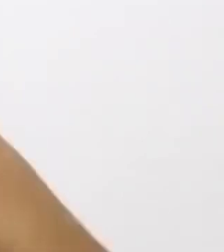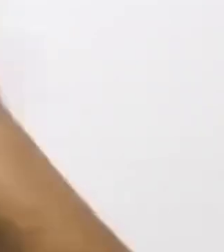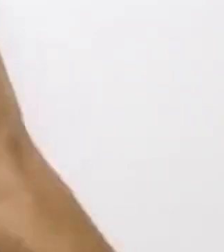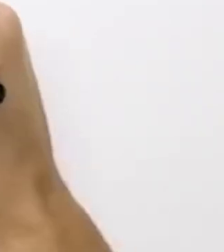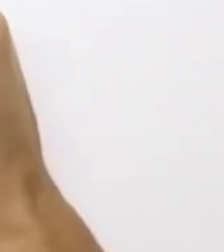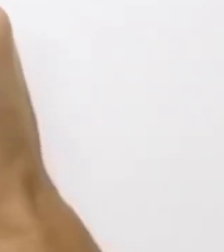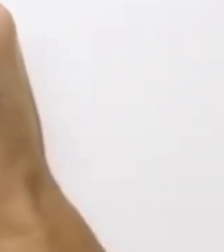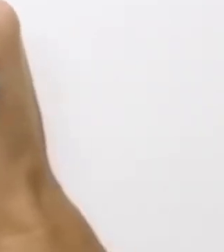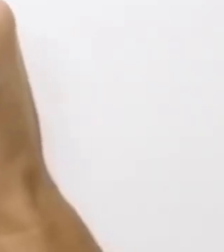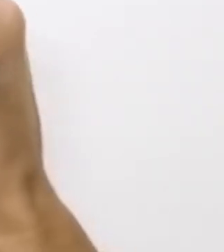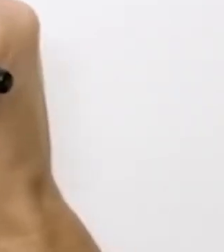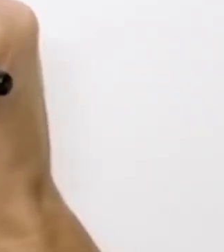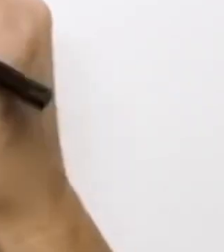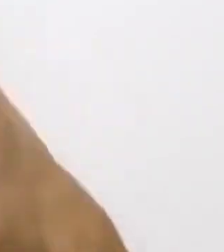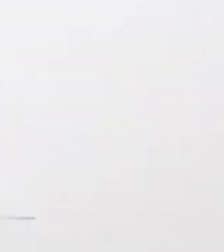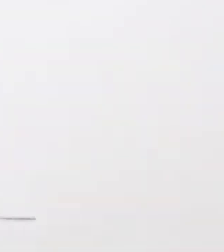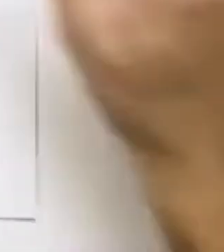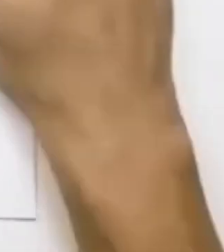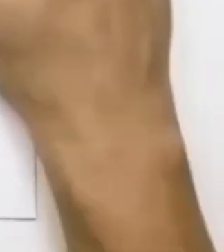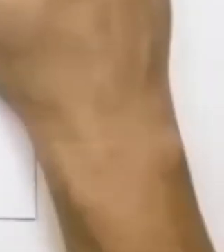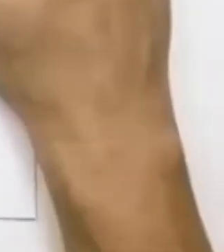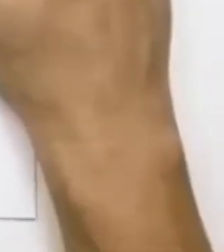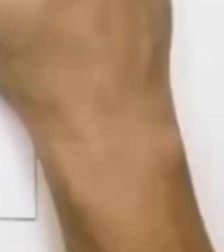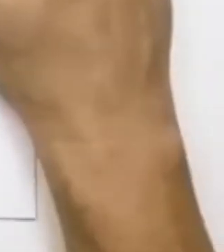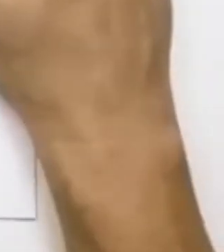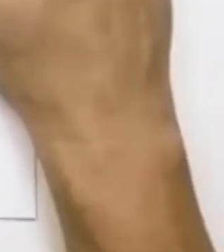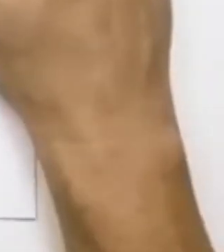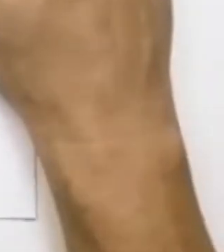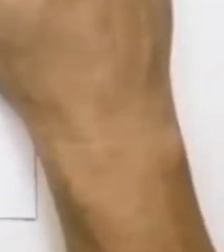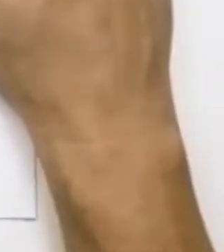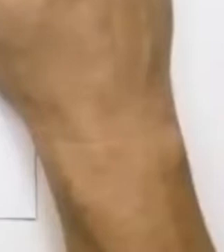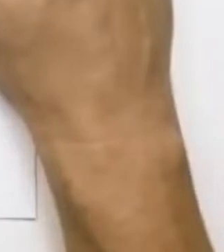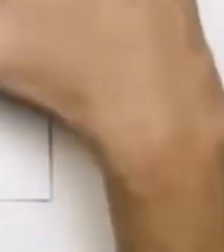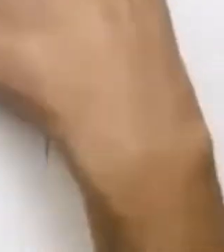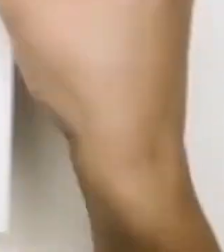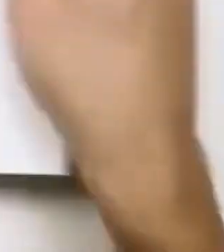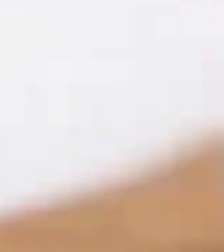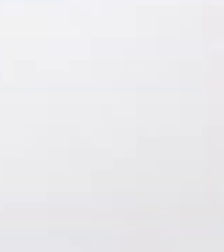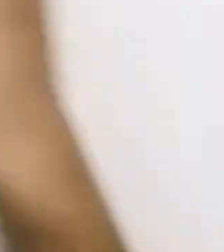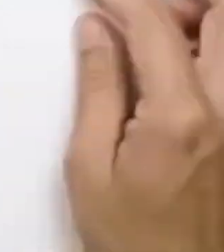nessas informações. Como identificar produtos orgânicos?